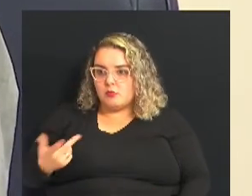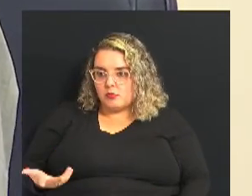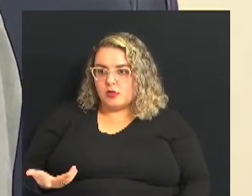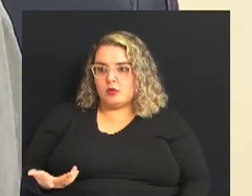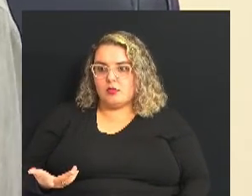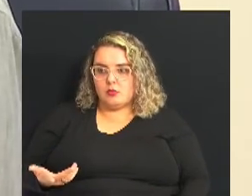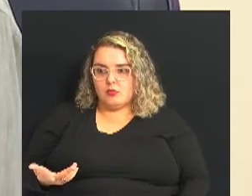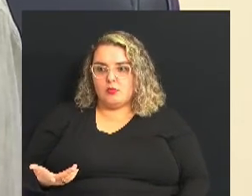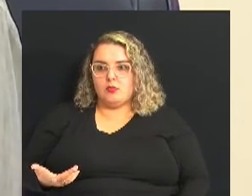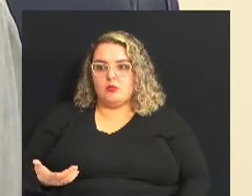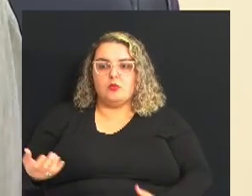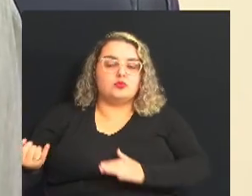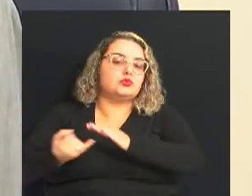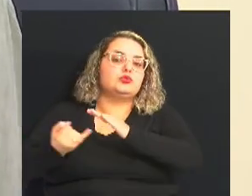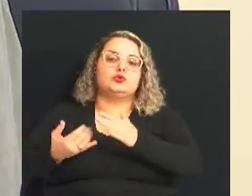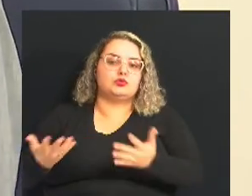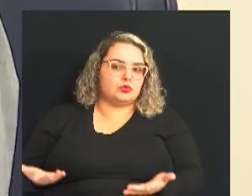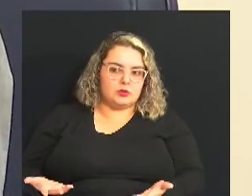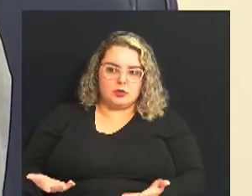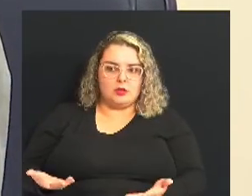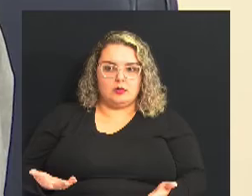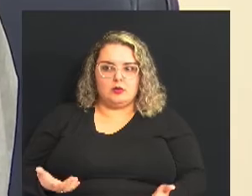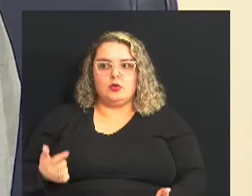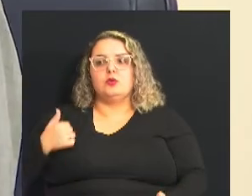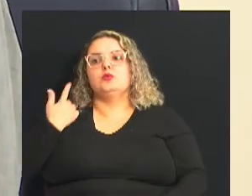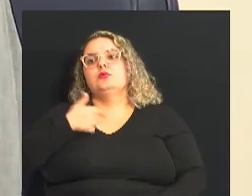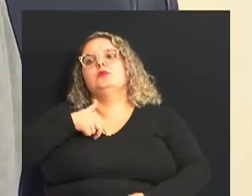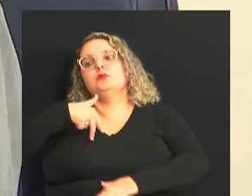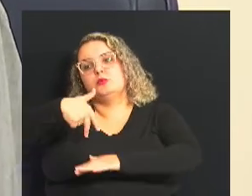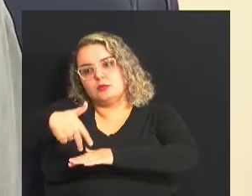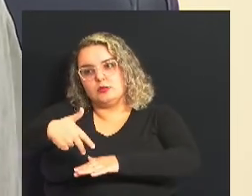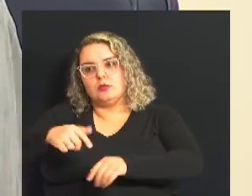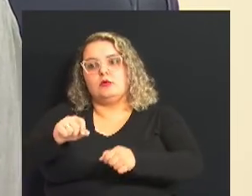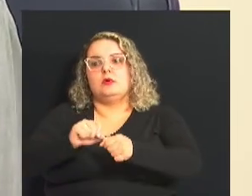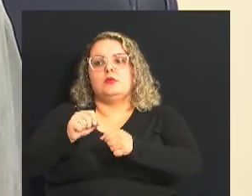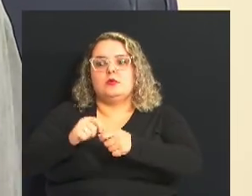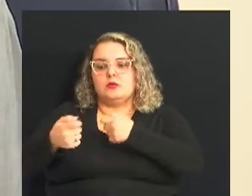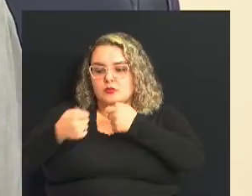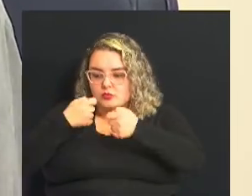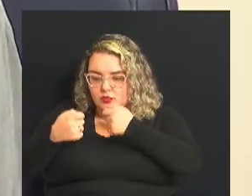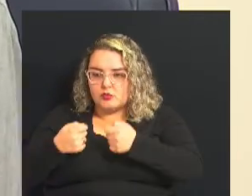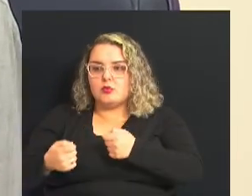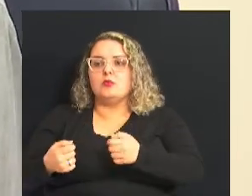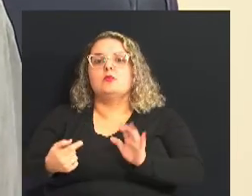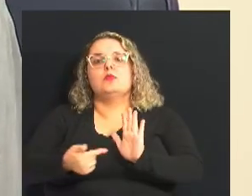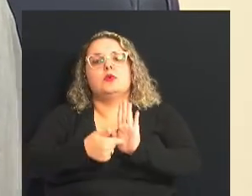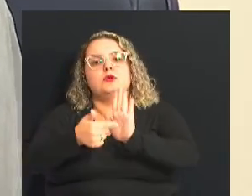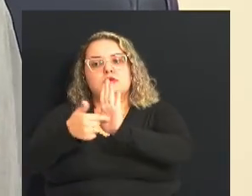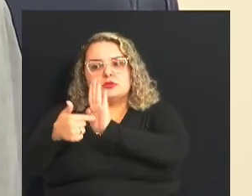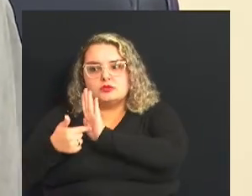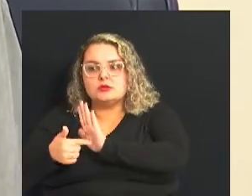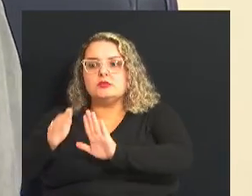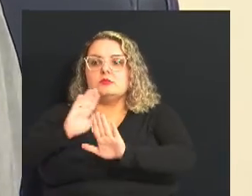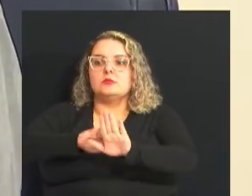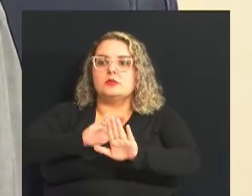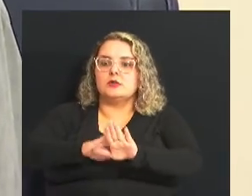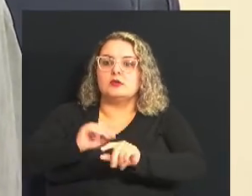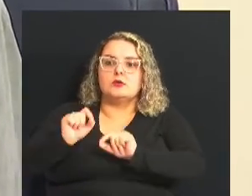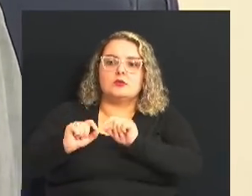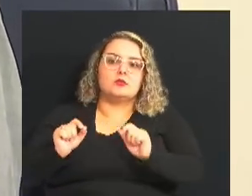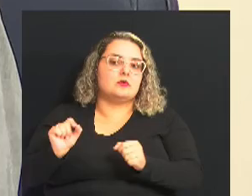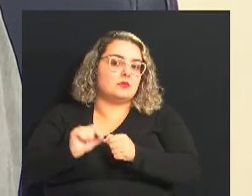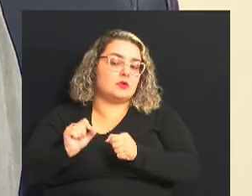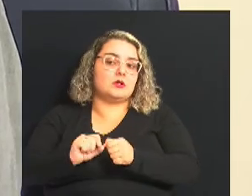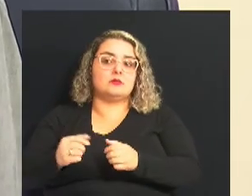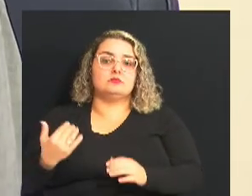o institucional delas. Nós vamos lá, nós fazemos jornalisticamente o produto, mostramos a ação da ONG que ela faz e colocamos